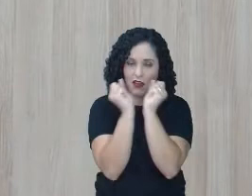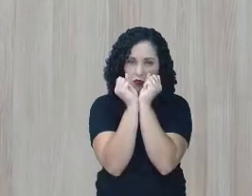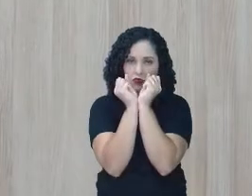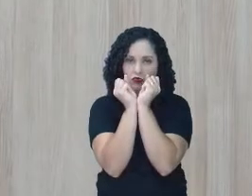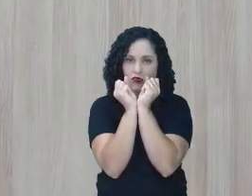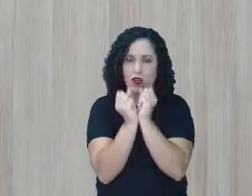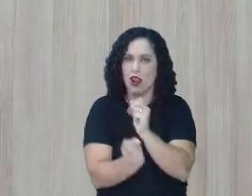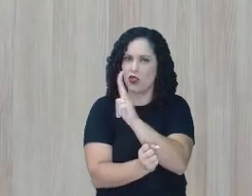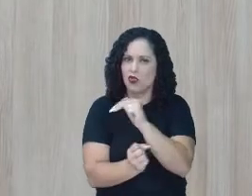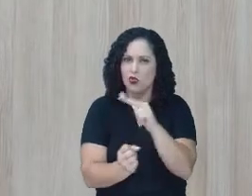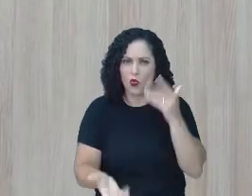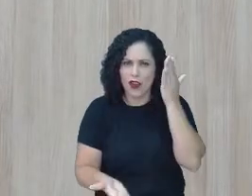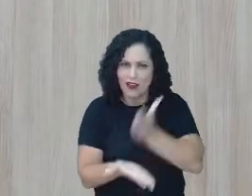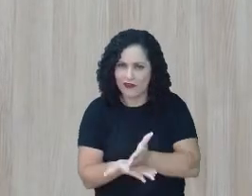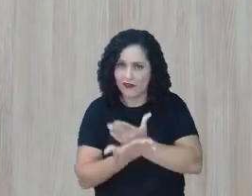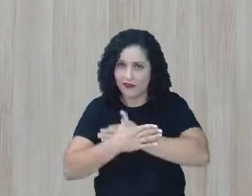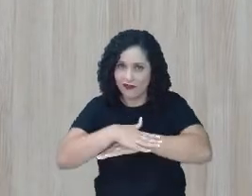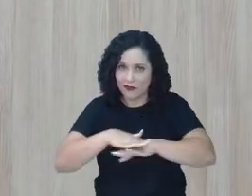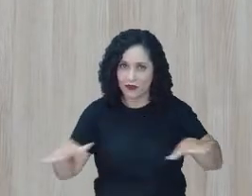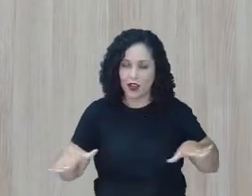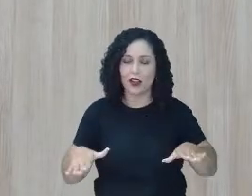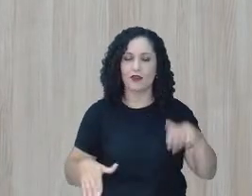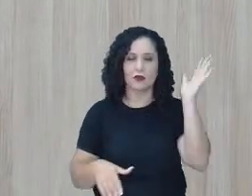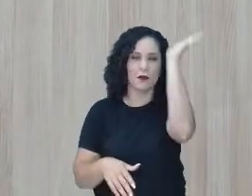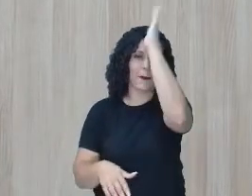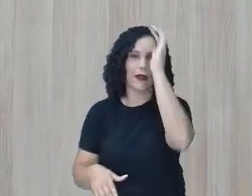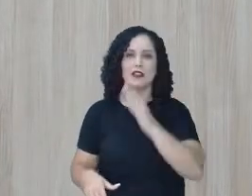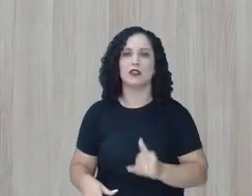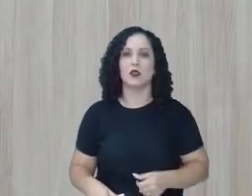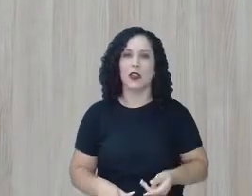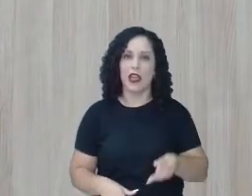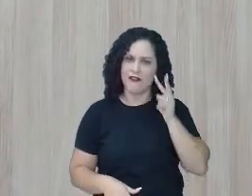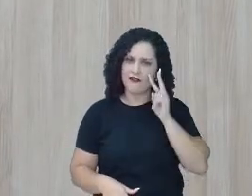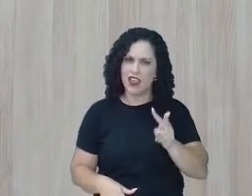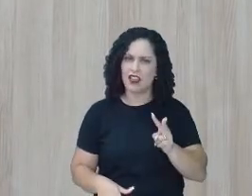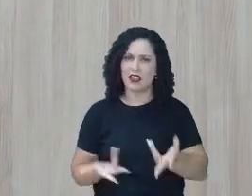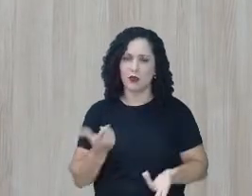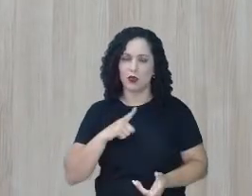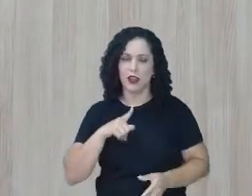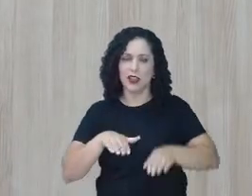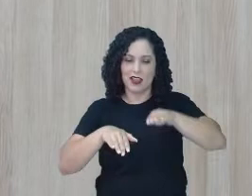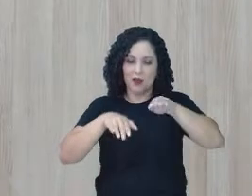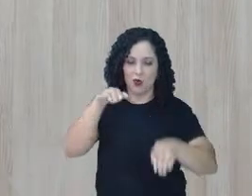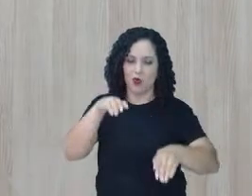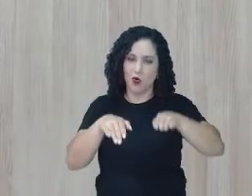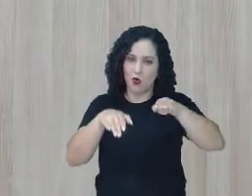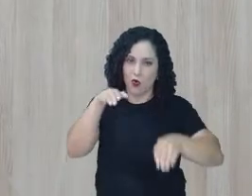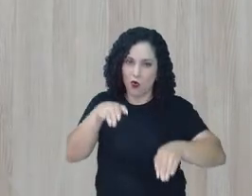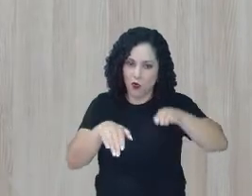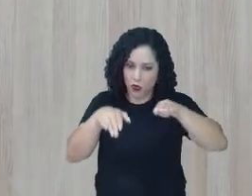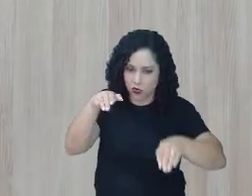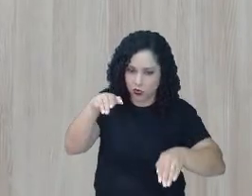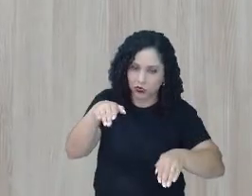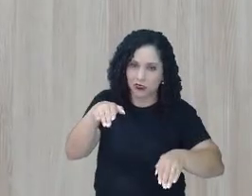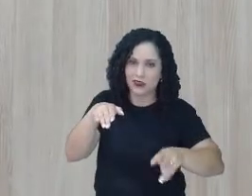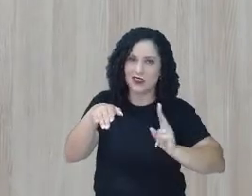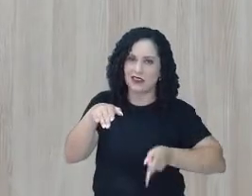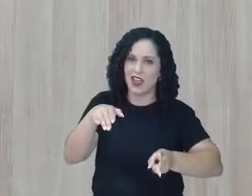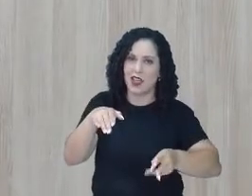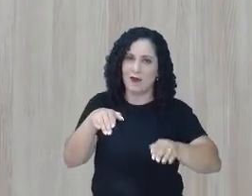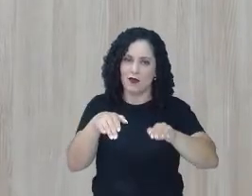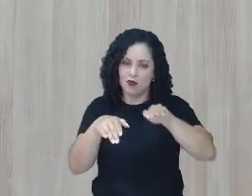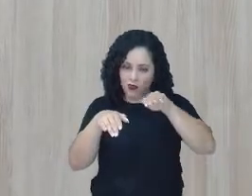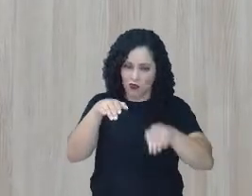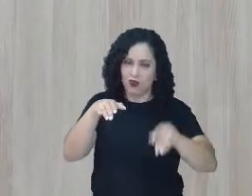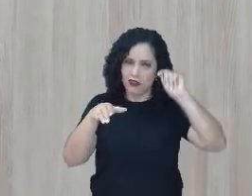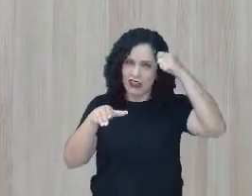não forem de fato dissipadas do Brasil, que a gente não vê uma desigualdade racial que se expressa economicamente, socialmente, né,